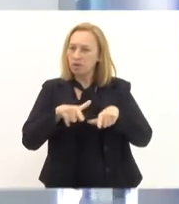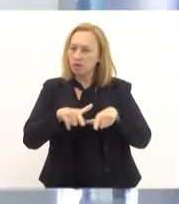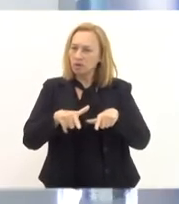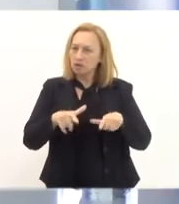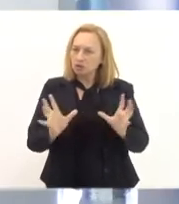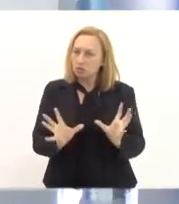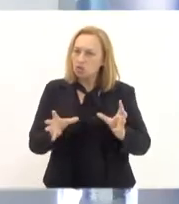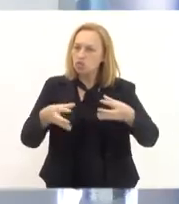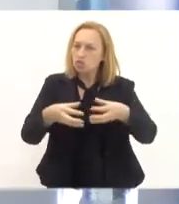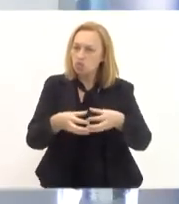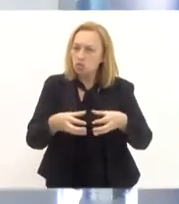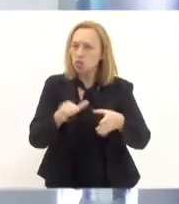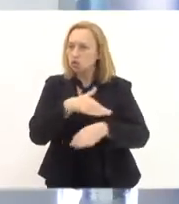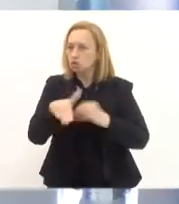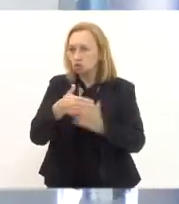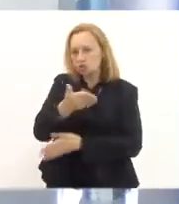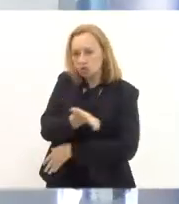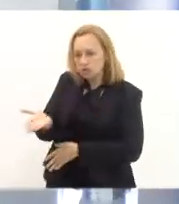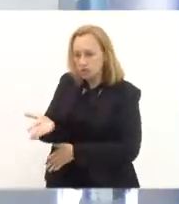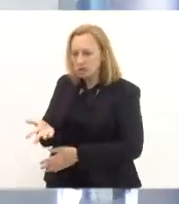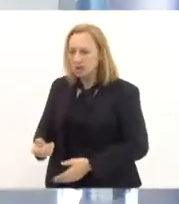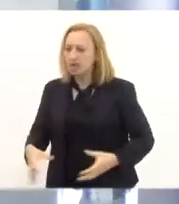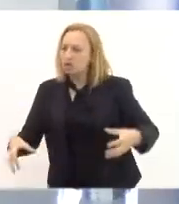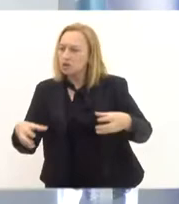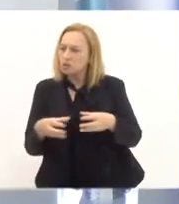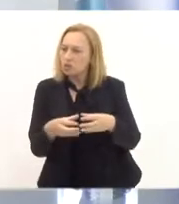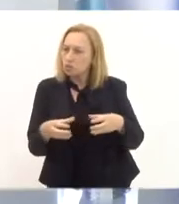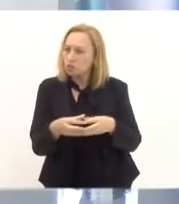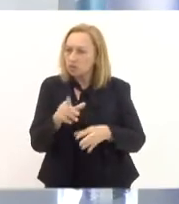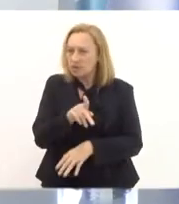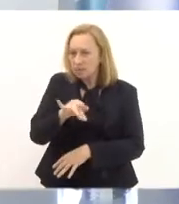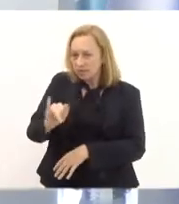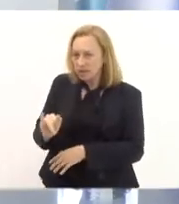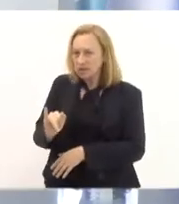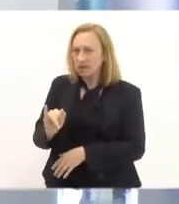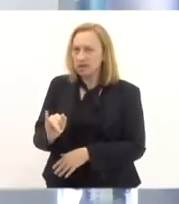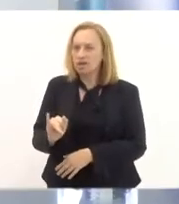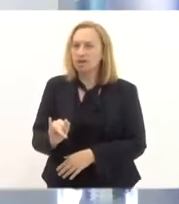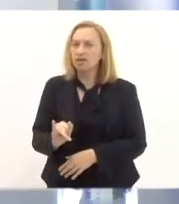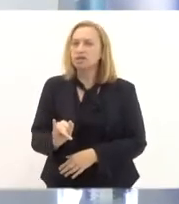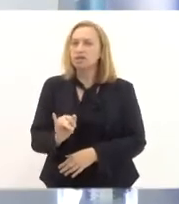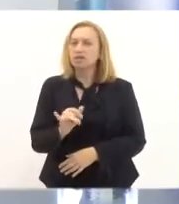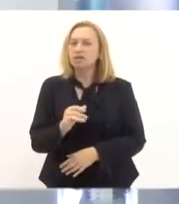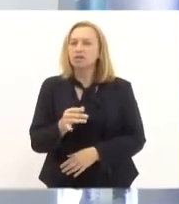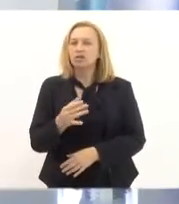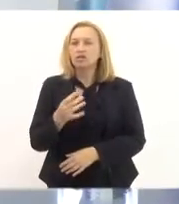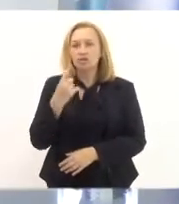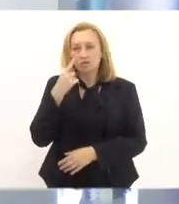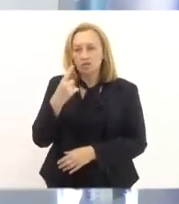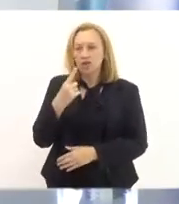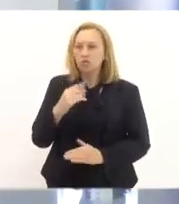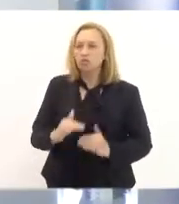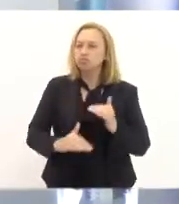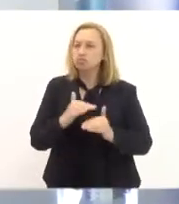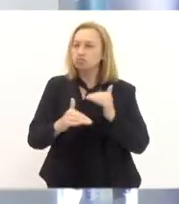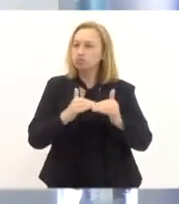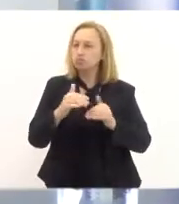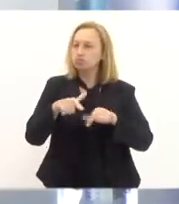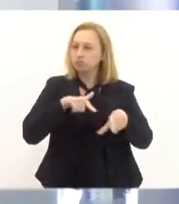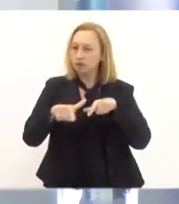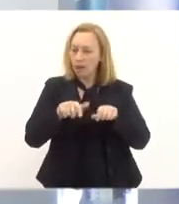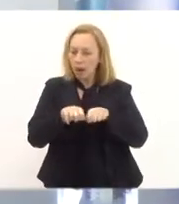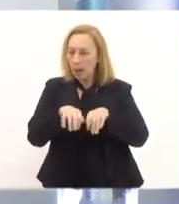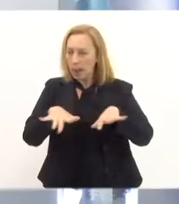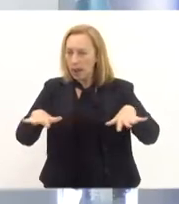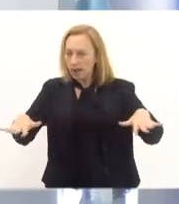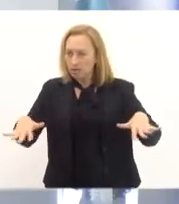colaborativo e todos os participantes dessa comissão parlamentar de caracteres objeto querendo ações exatas do trabalho que vai ser desenvolvido que vai ser bem